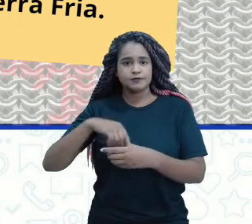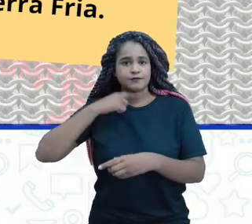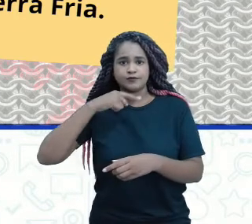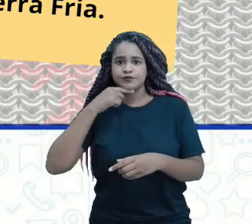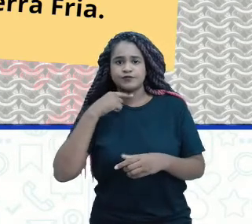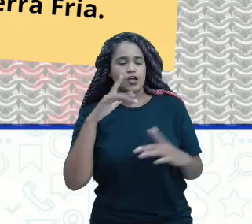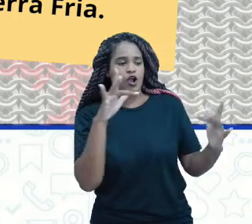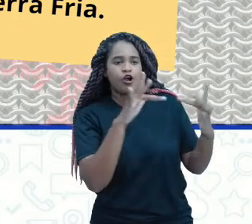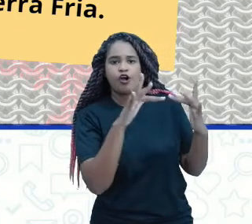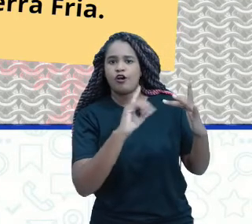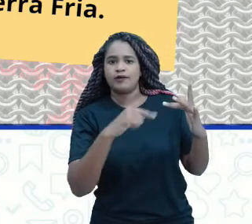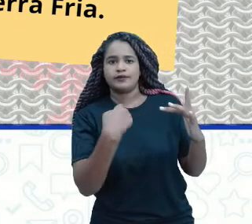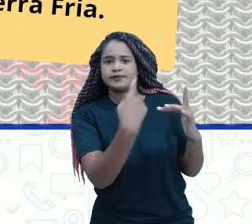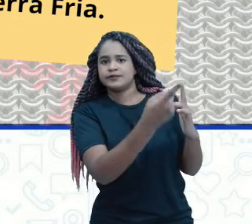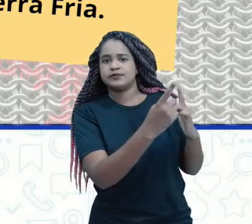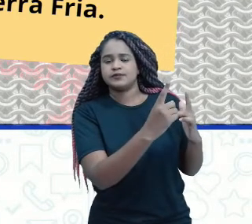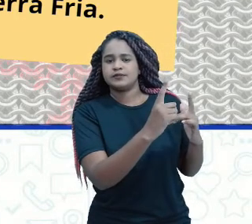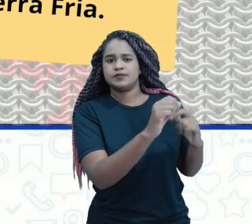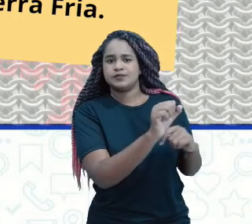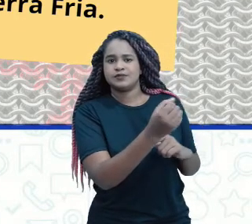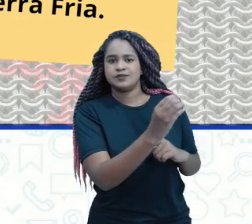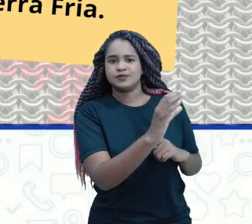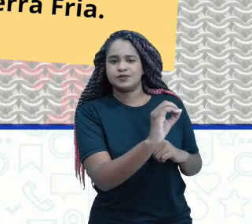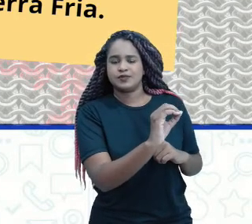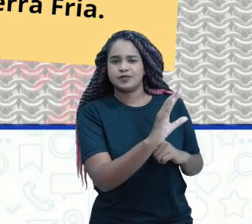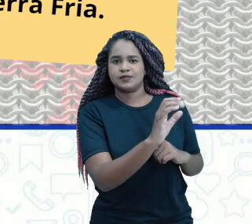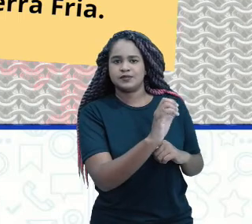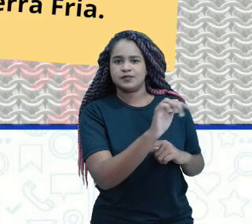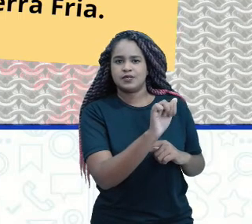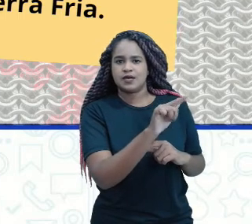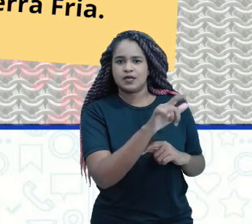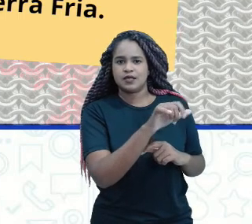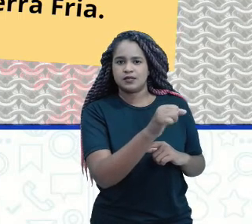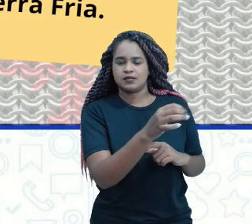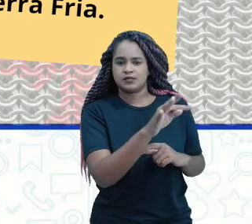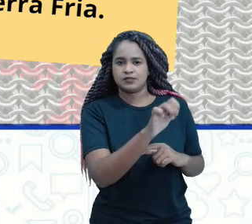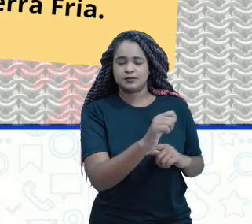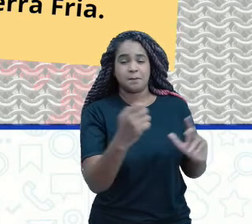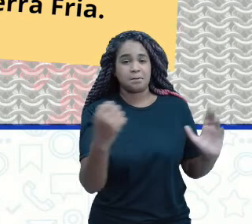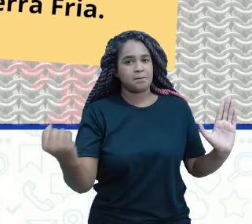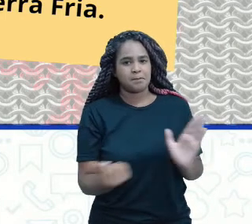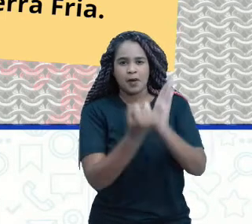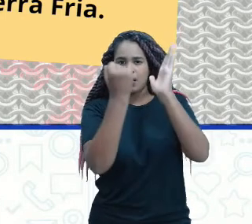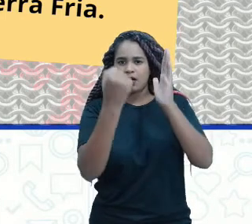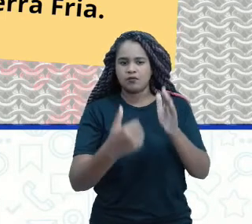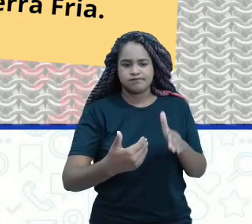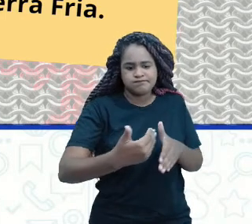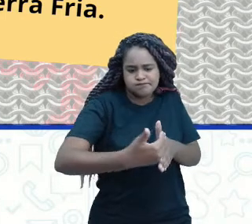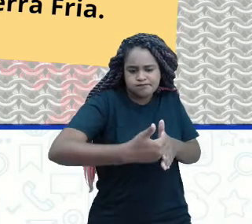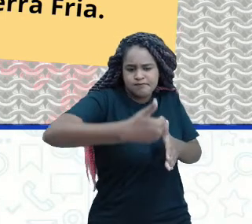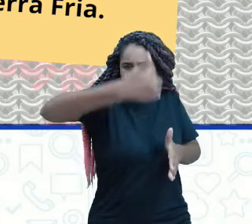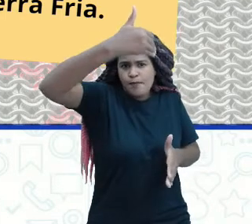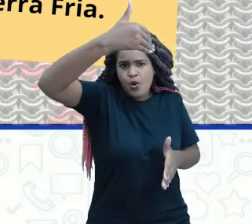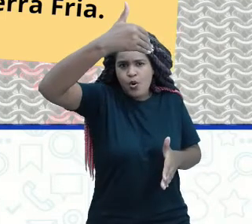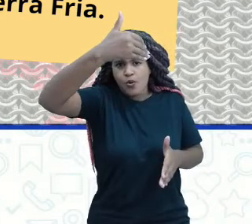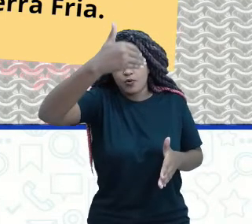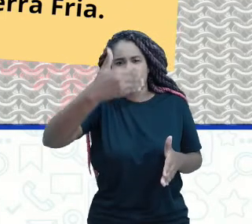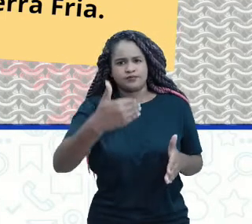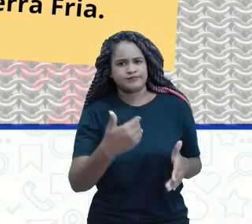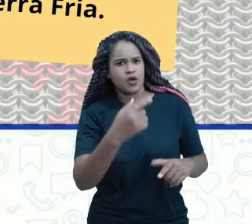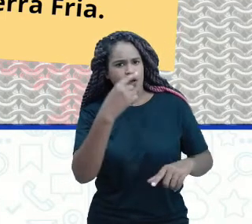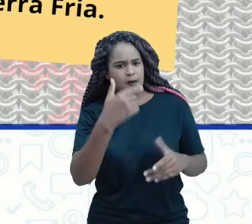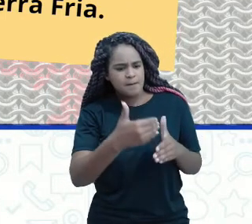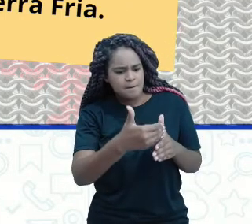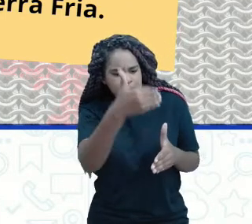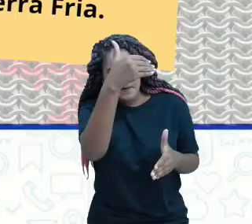socialista e foi um dos grandes símbolos dessa divisão do mundo durante a Guerra Fria. Ou seja, um muro, né, quer dizer, uma questão material mesmo,